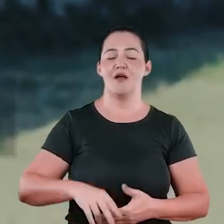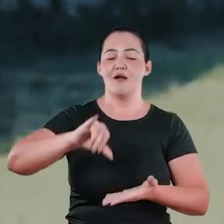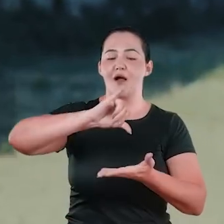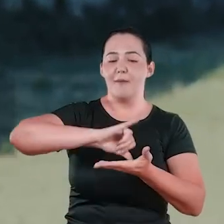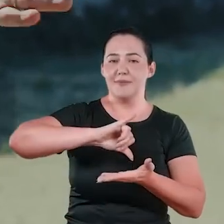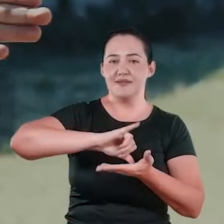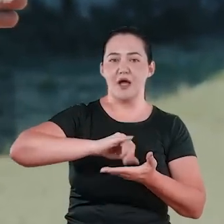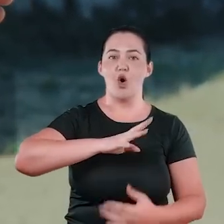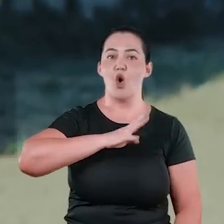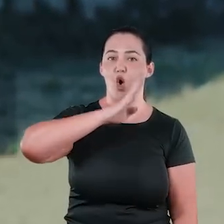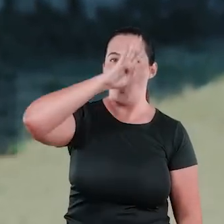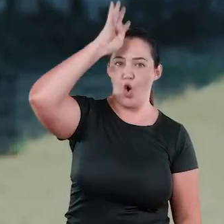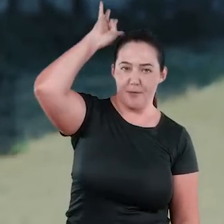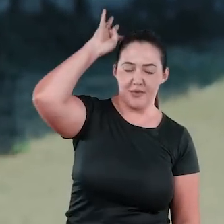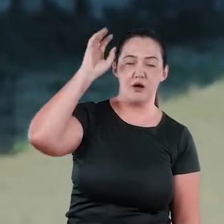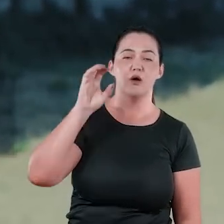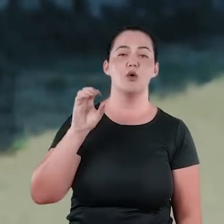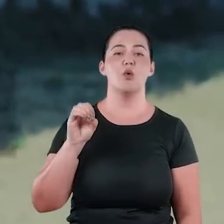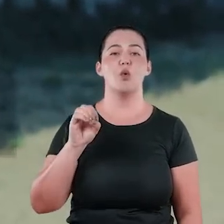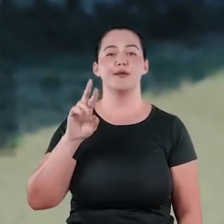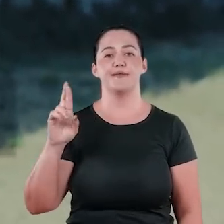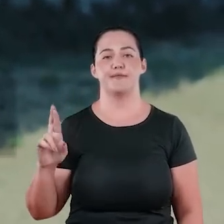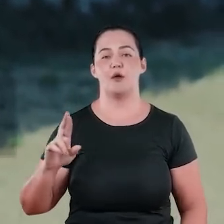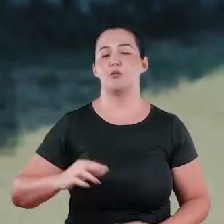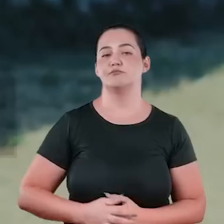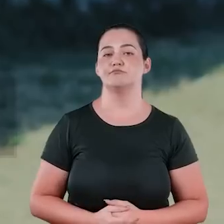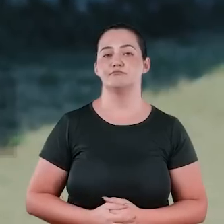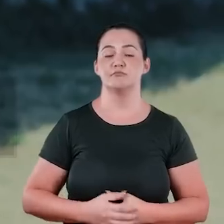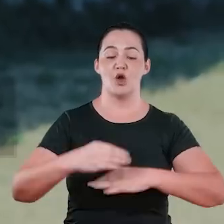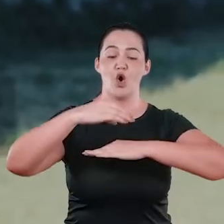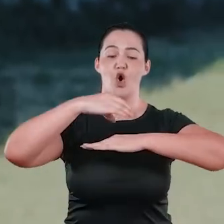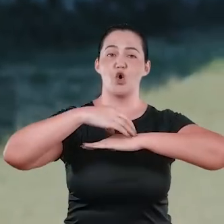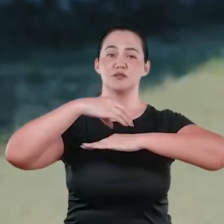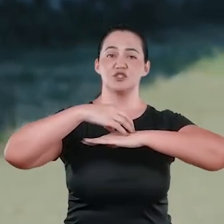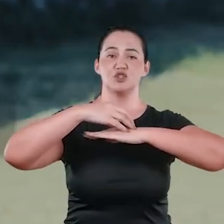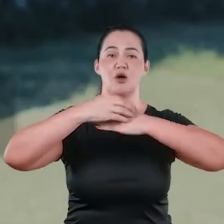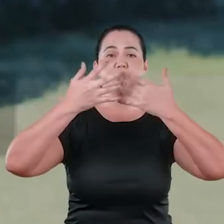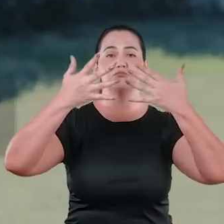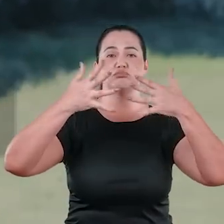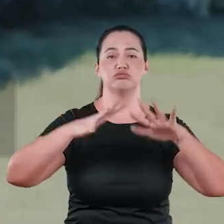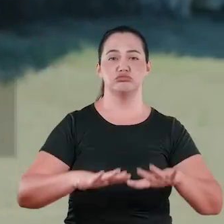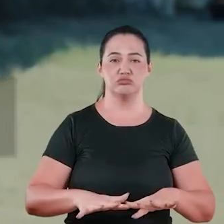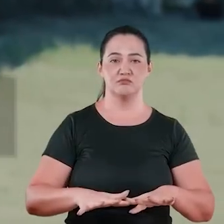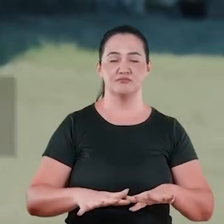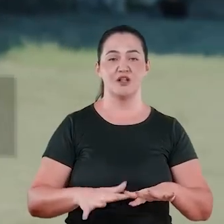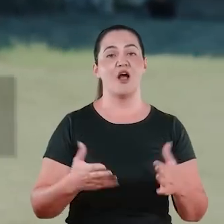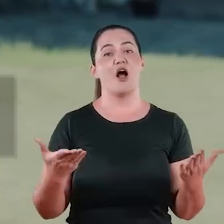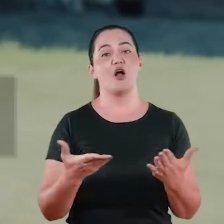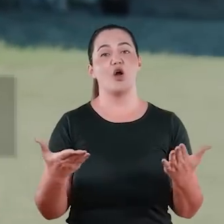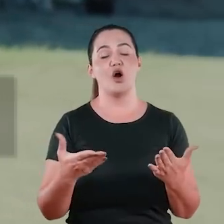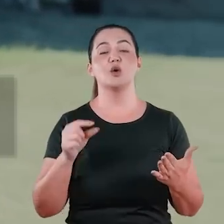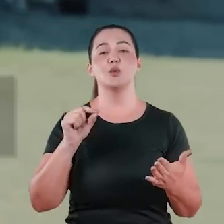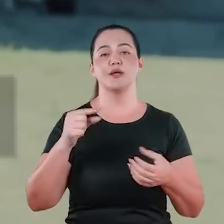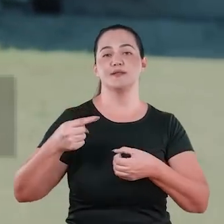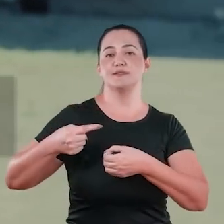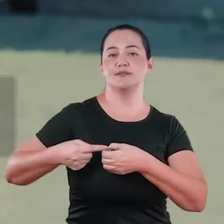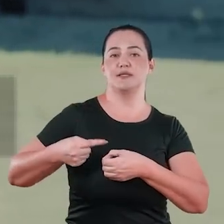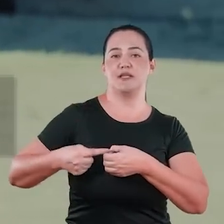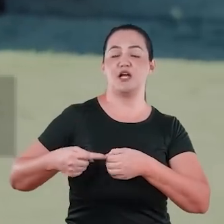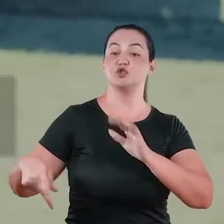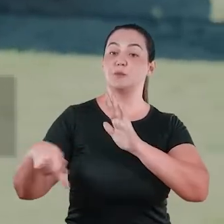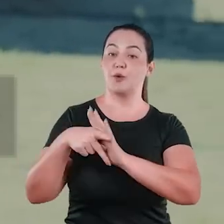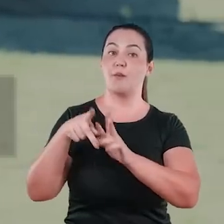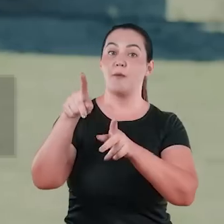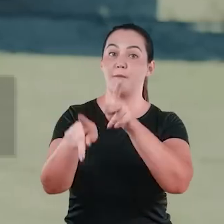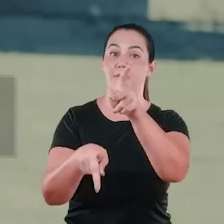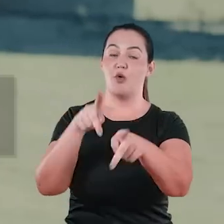da Roma Oriental. Constantinopla veio abaixo e agora se tornou não apenas uma cidade dos